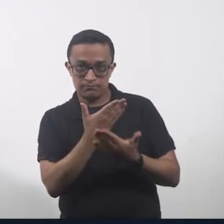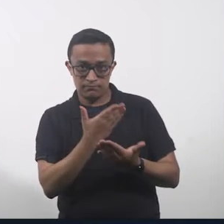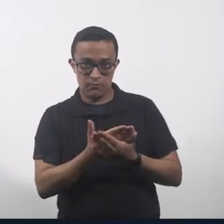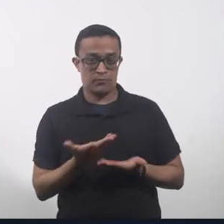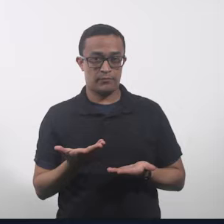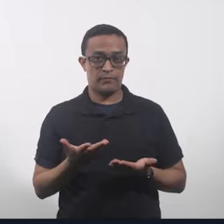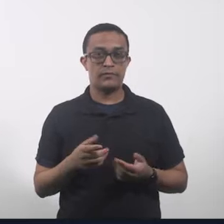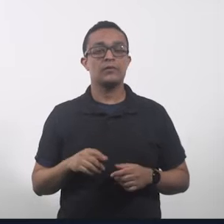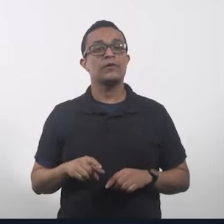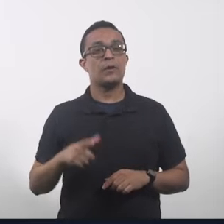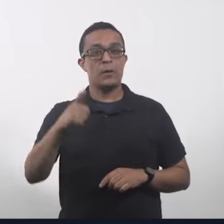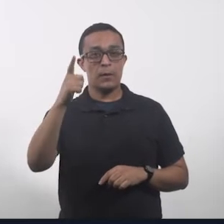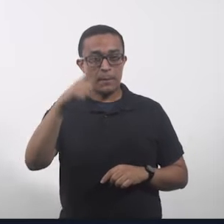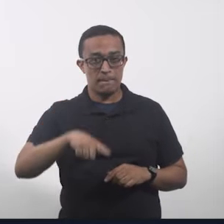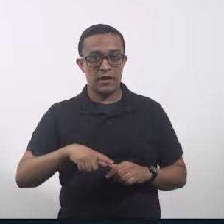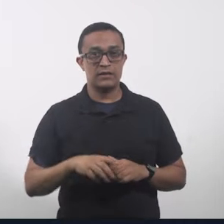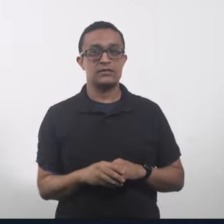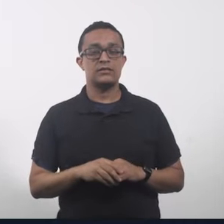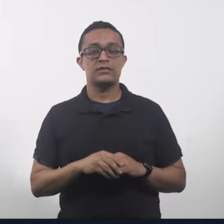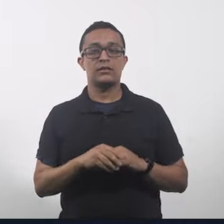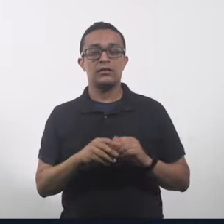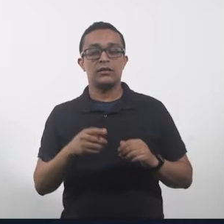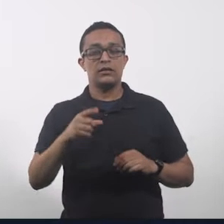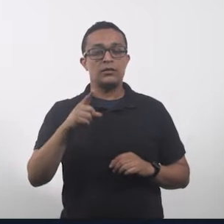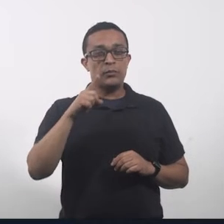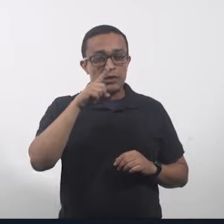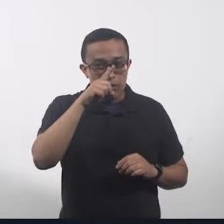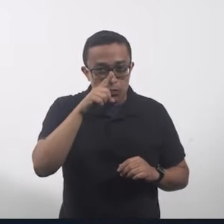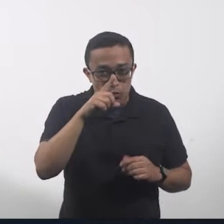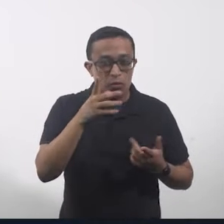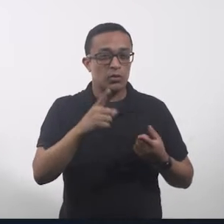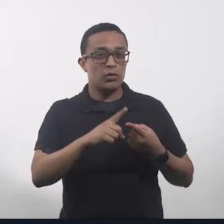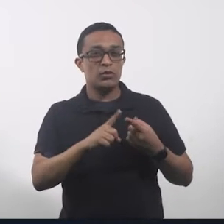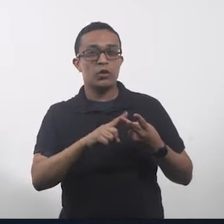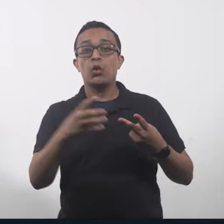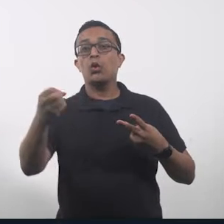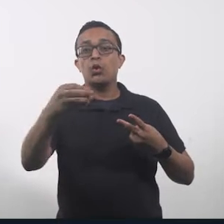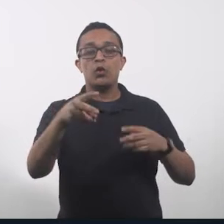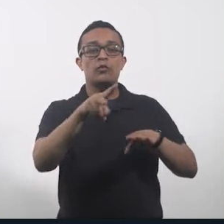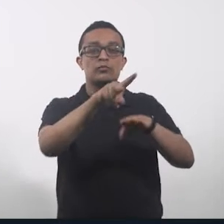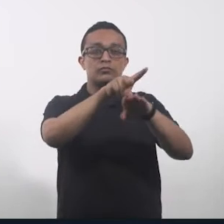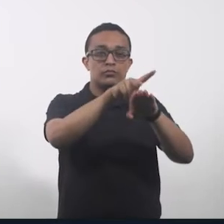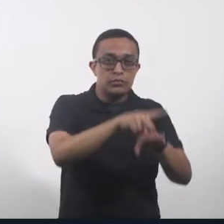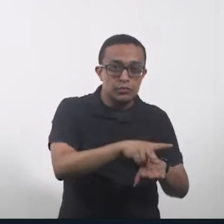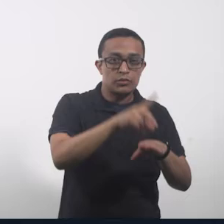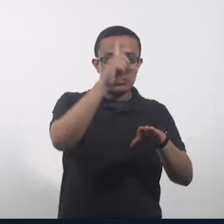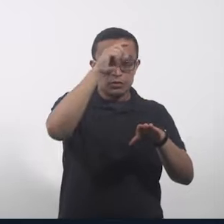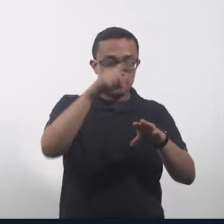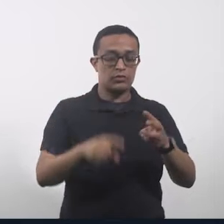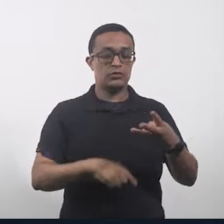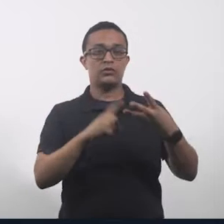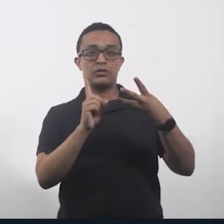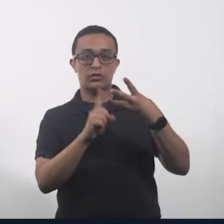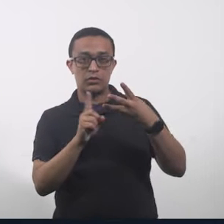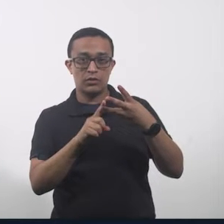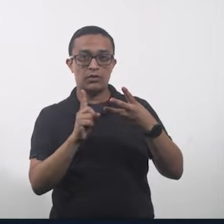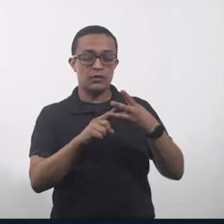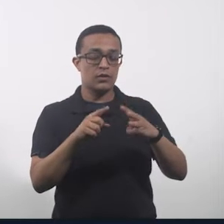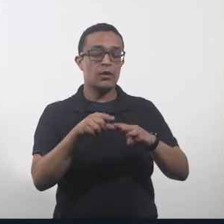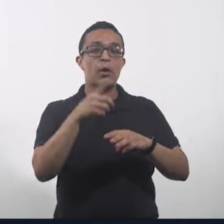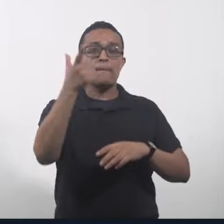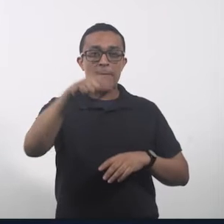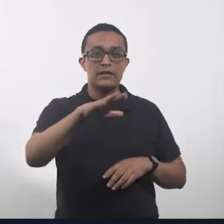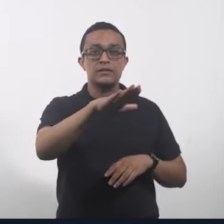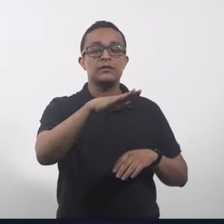a letalidade de SRAG por Covid-19, as novas internações por Covid e as solicitações de vagas de